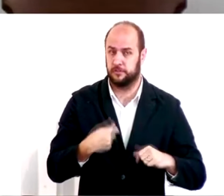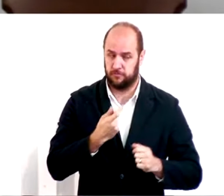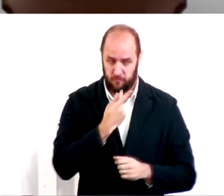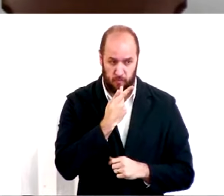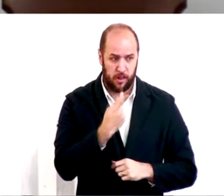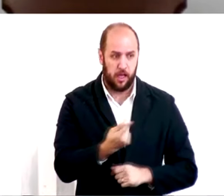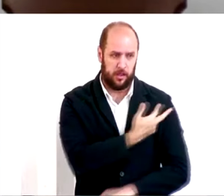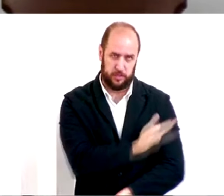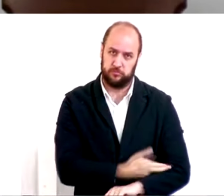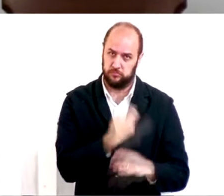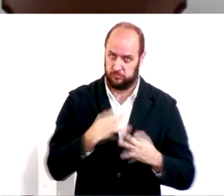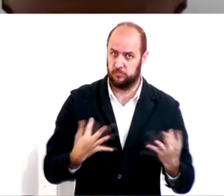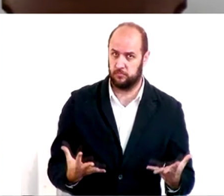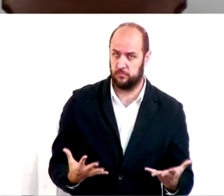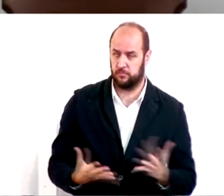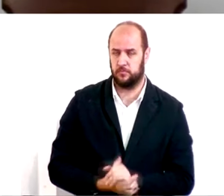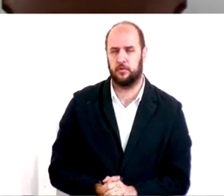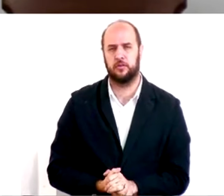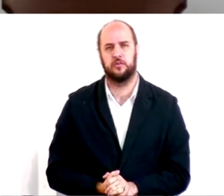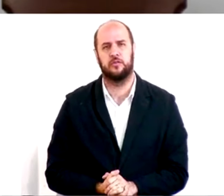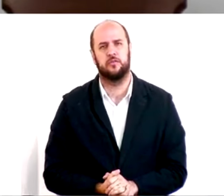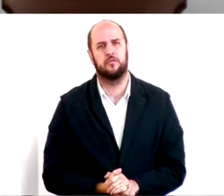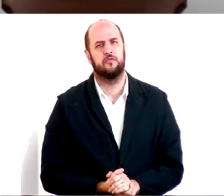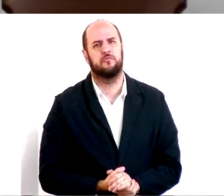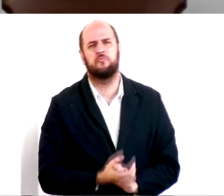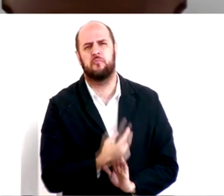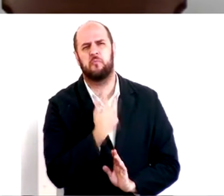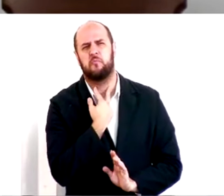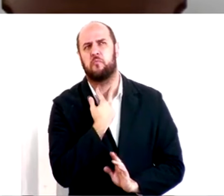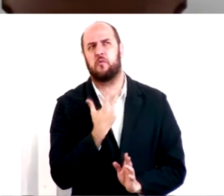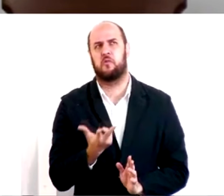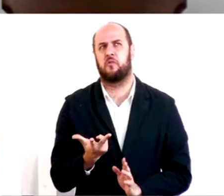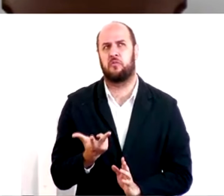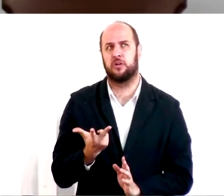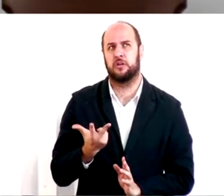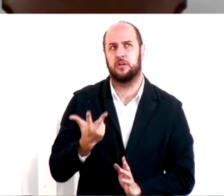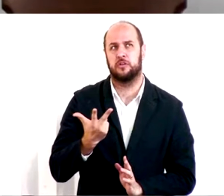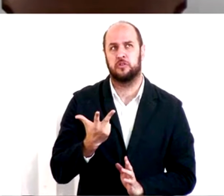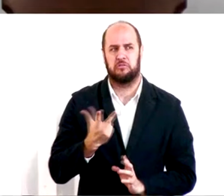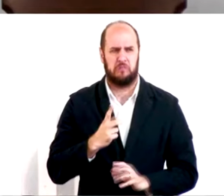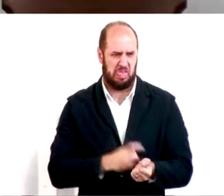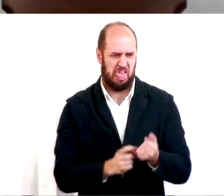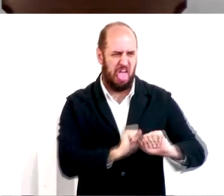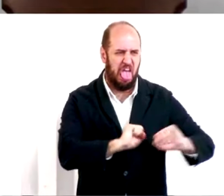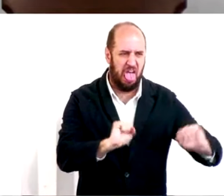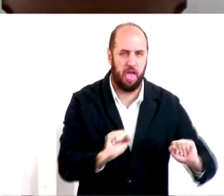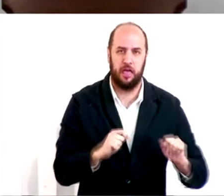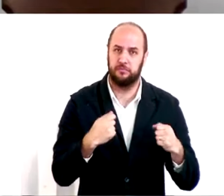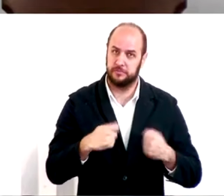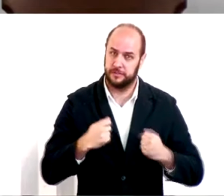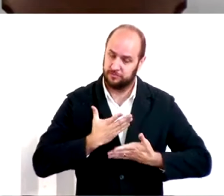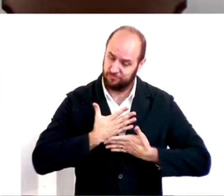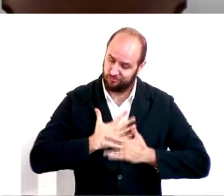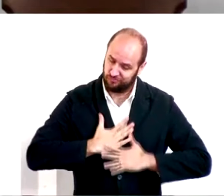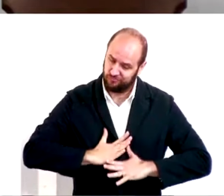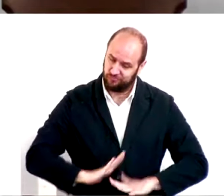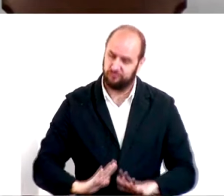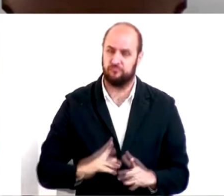boa expressão, não deveriam ser altercadores, ou seja, deveriam ser mansos, porque altercação quer dizer